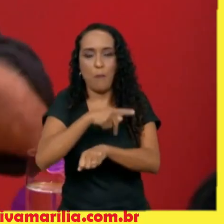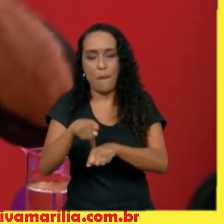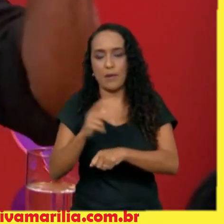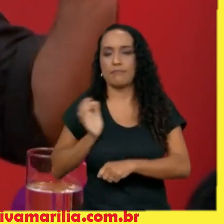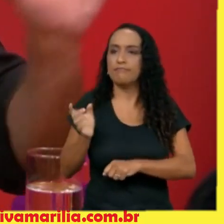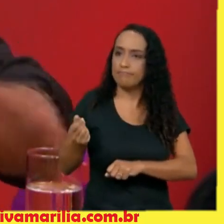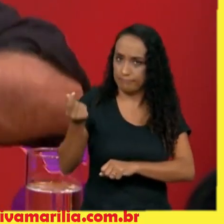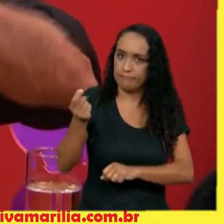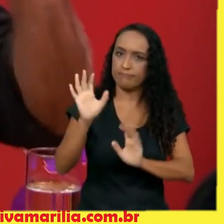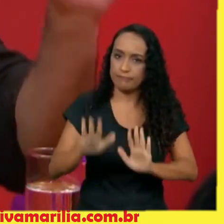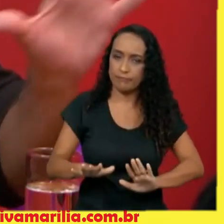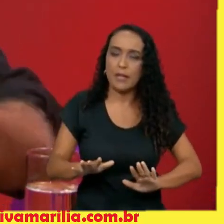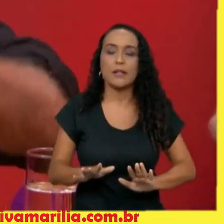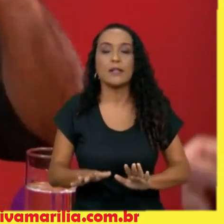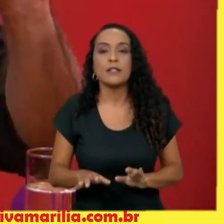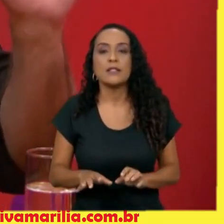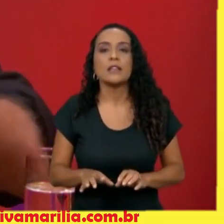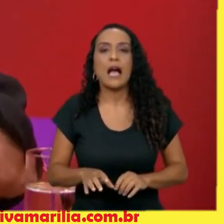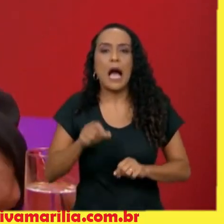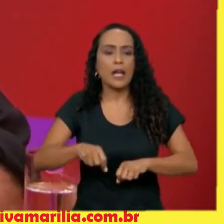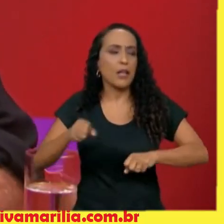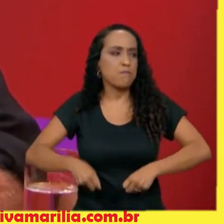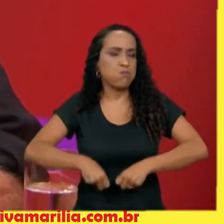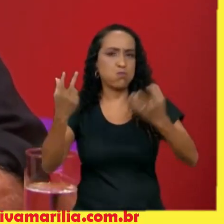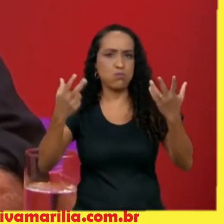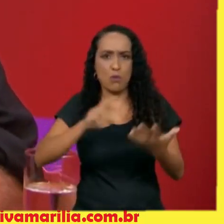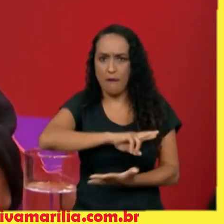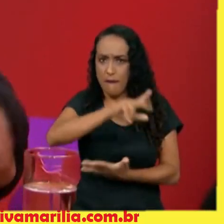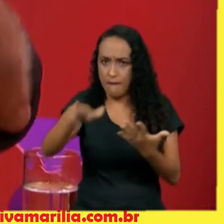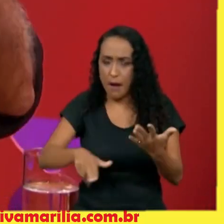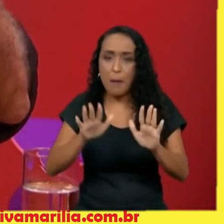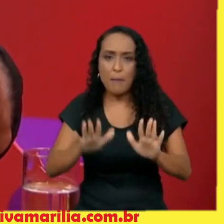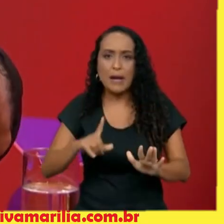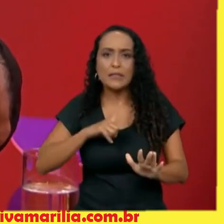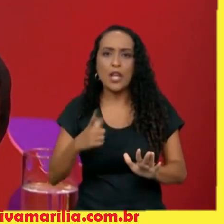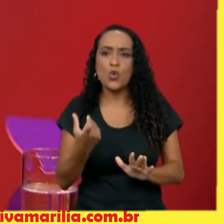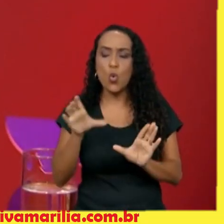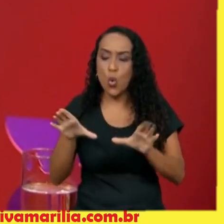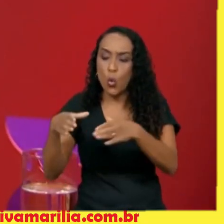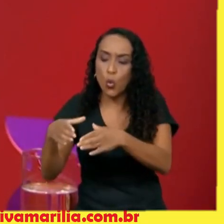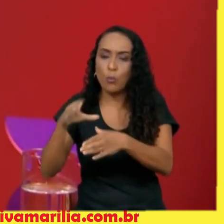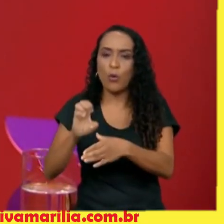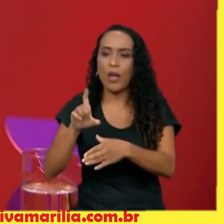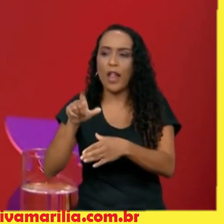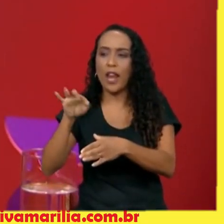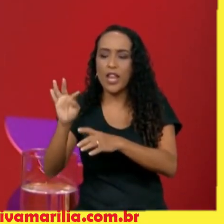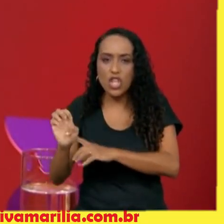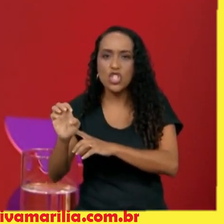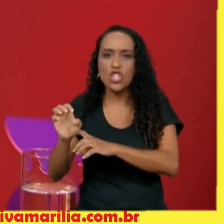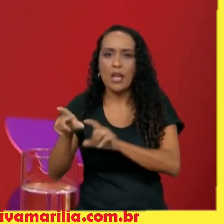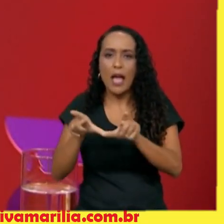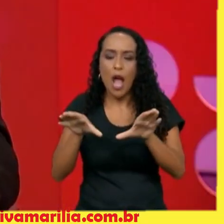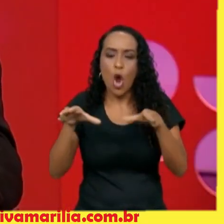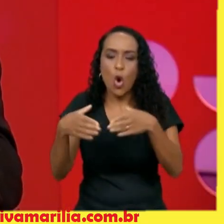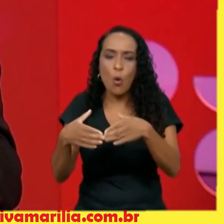chance, etc., né, isso aqui explode, estoura, etc., né? Mas tem uma elite, tem uma classe média branca que quer